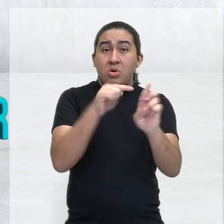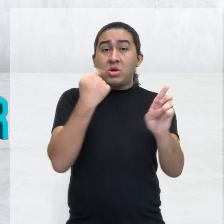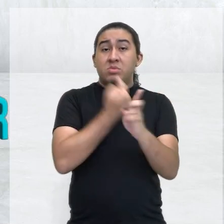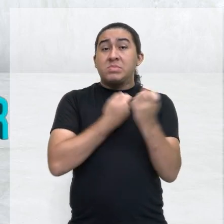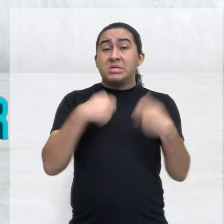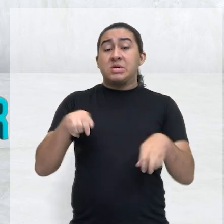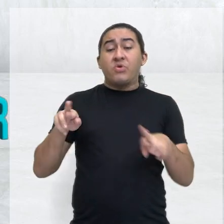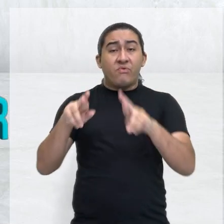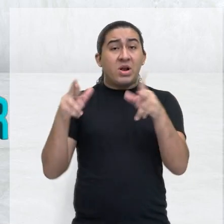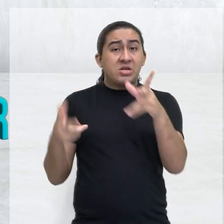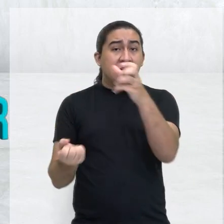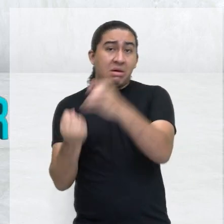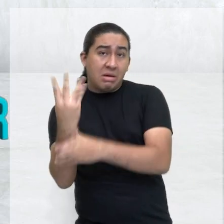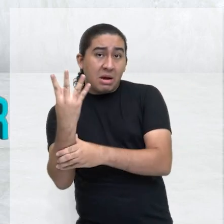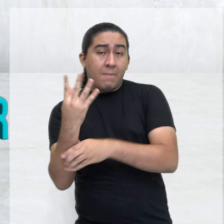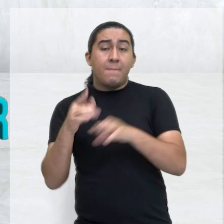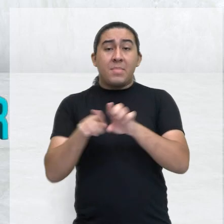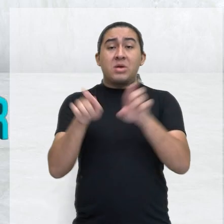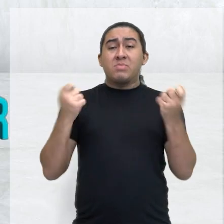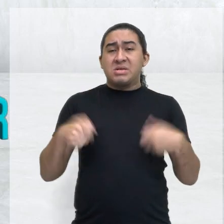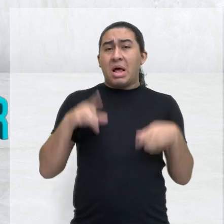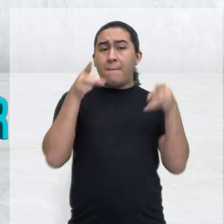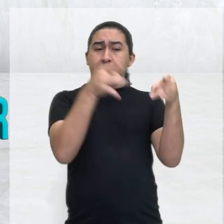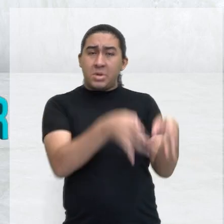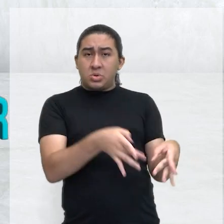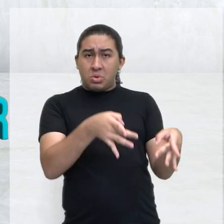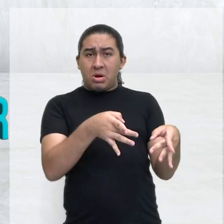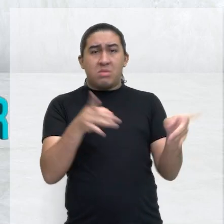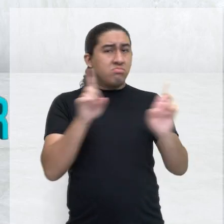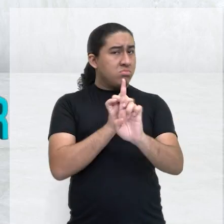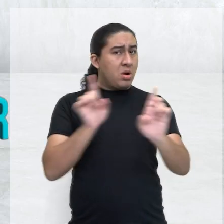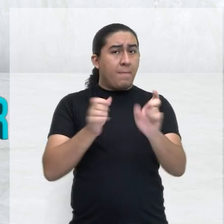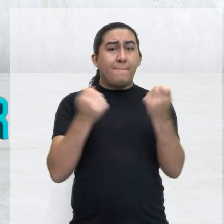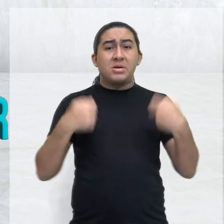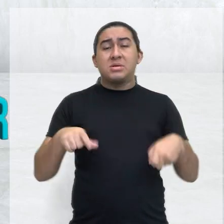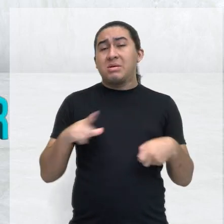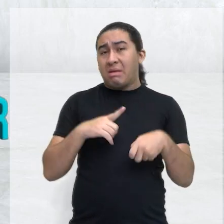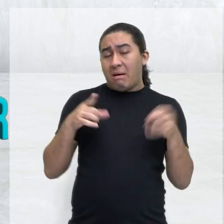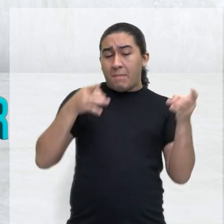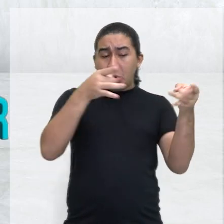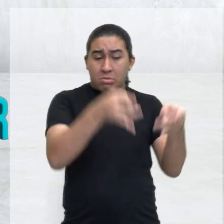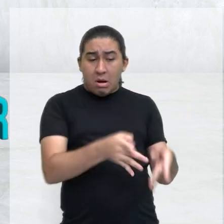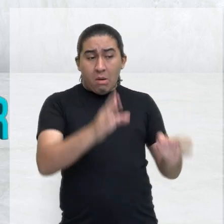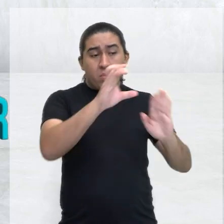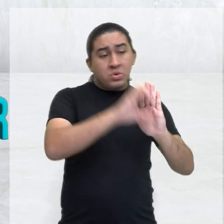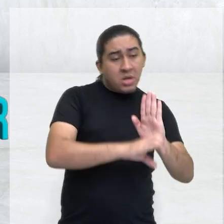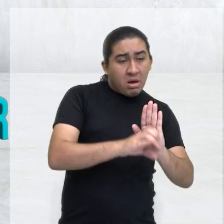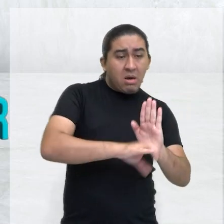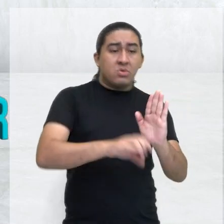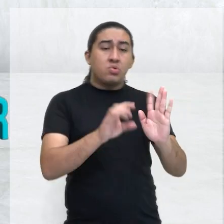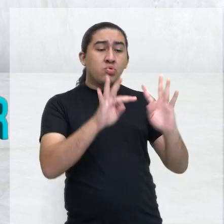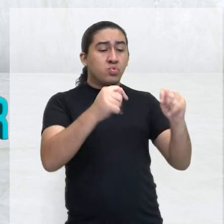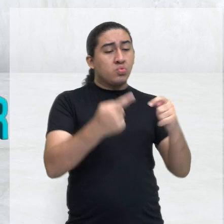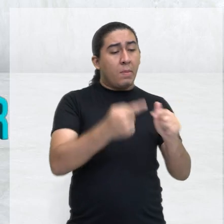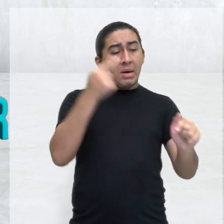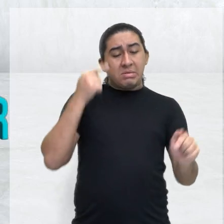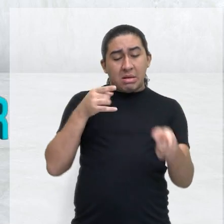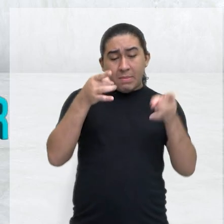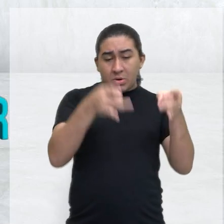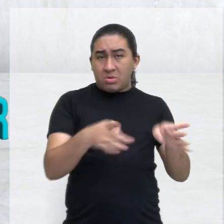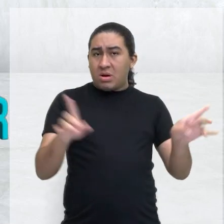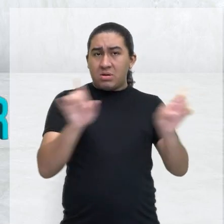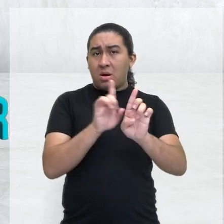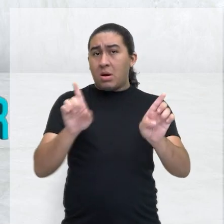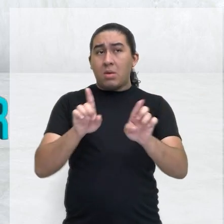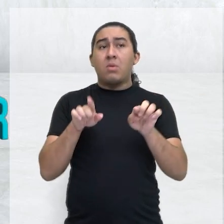eu preciso abandonar? Não, eu não preciso abandonar os conceitos, o que já tem no passado, mas